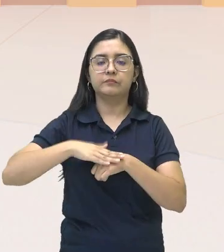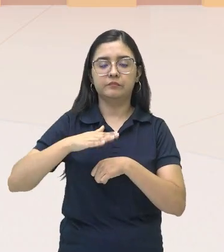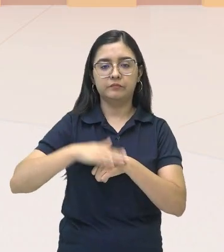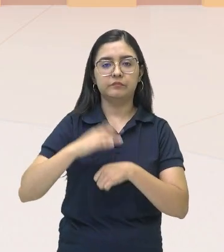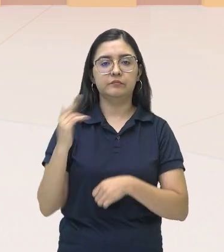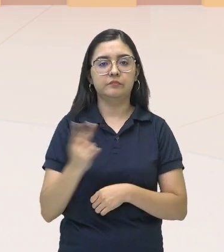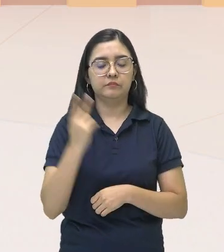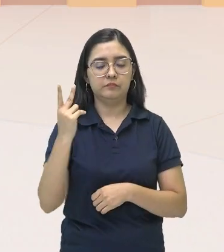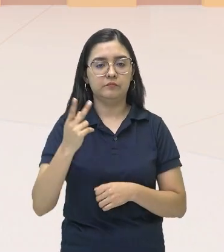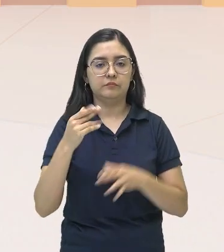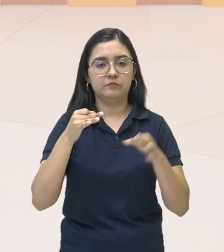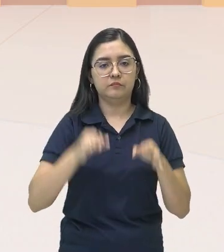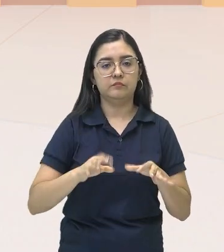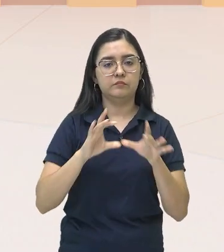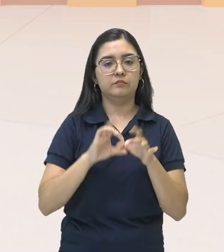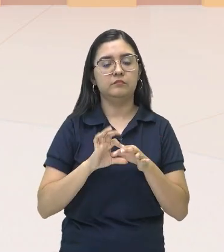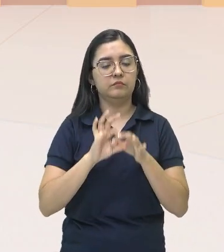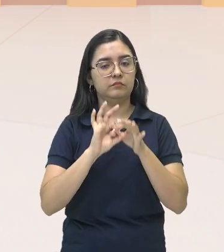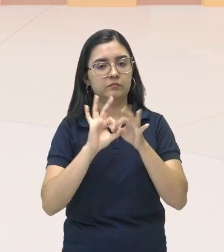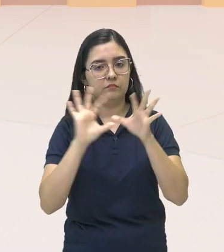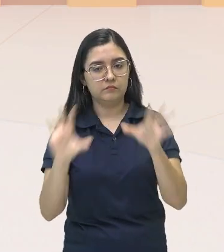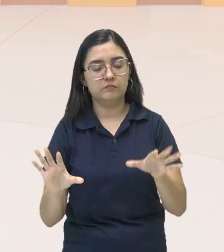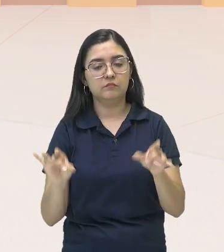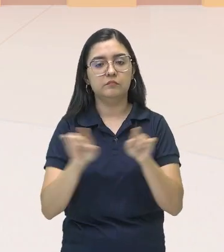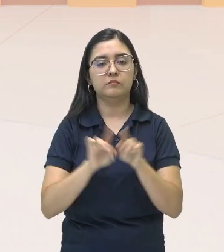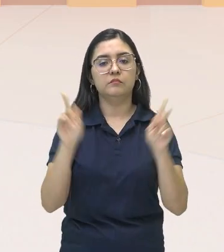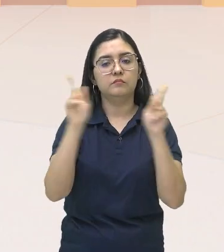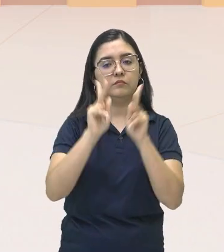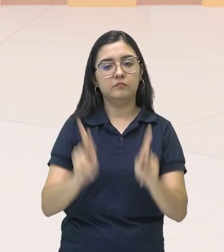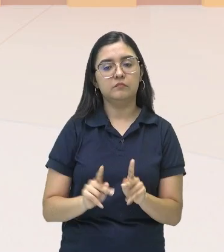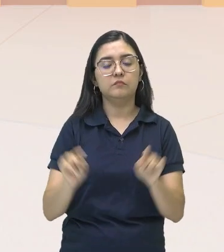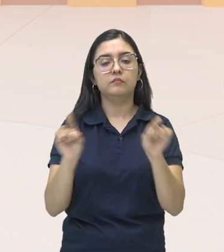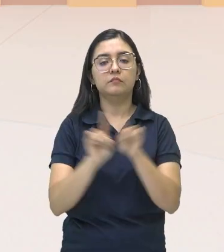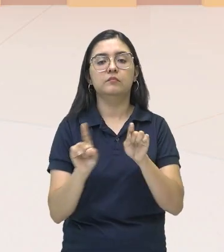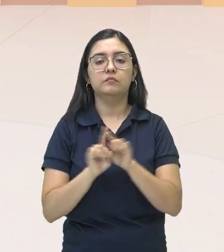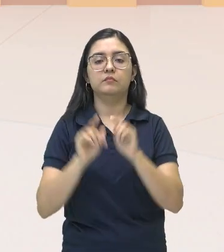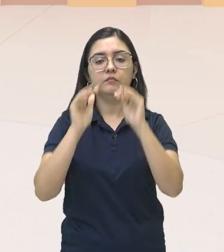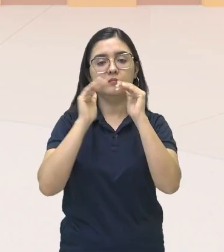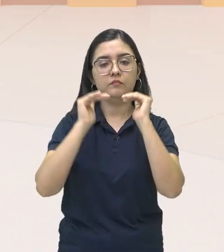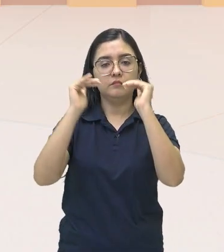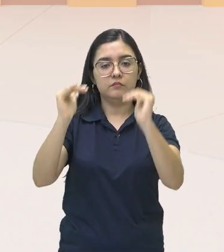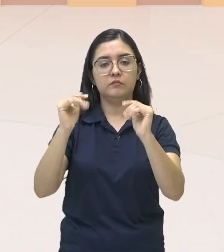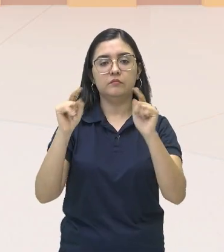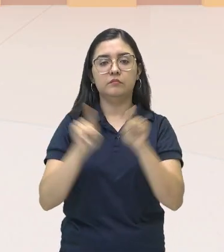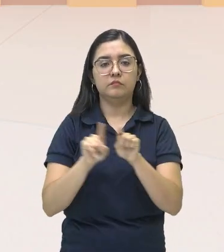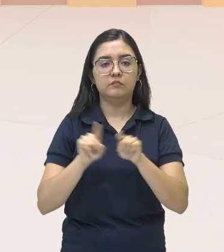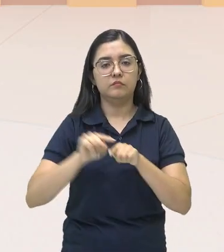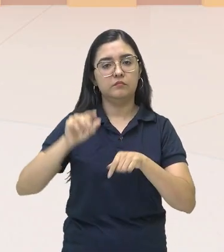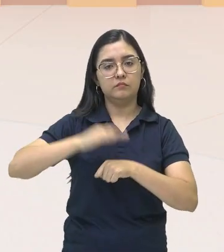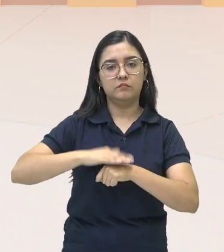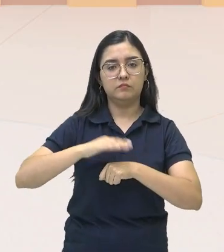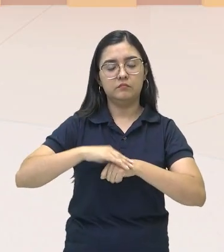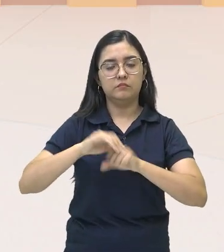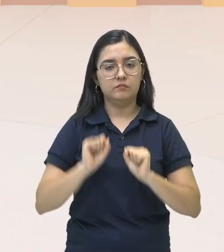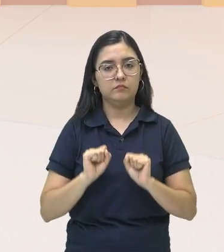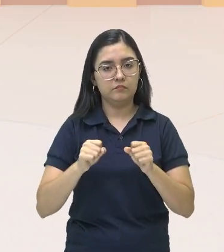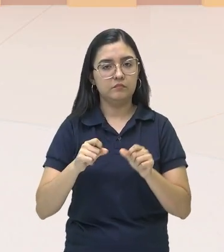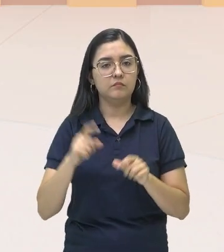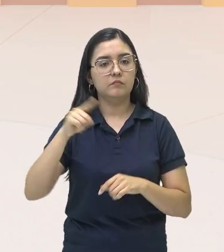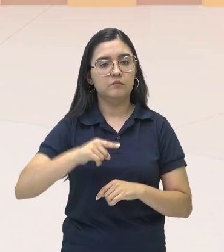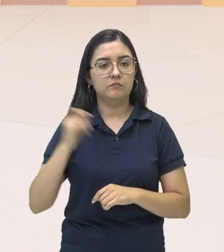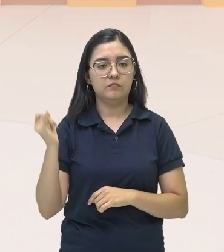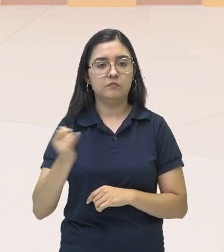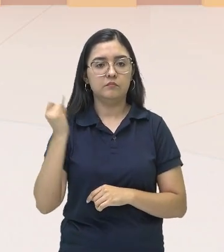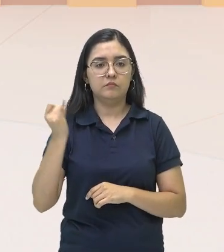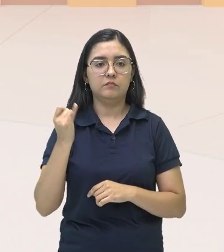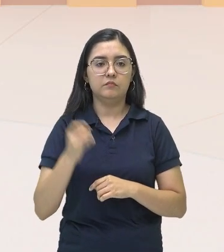sua liberdade, pela paz de espírito, pela honra e pela autodeterminação. Tudo isso é